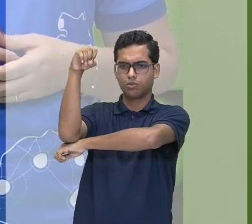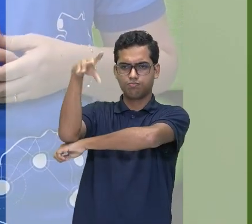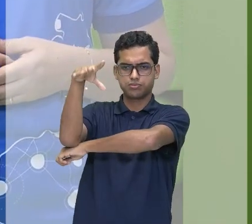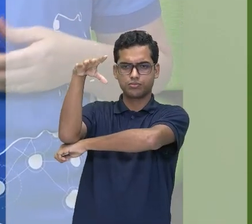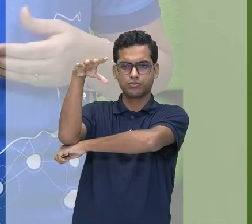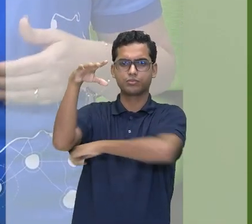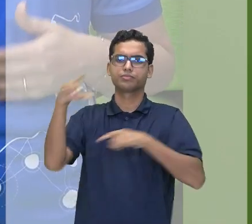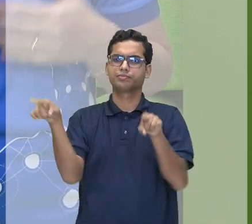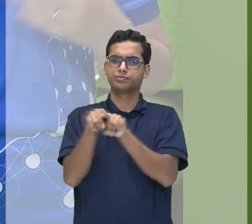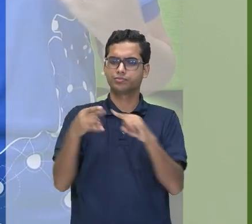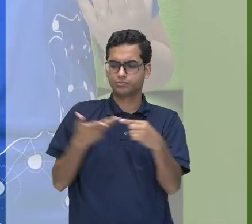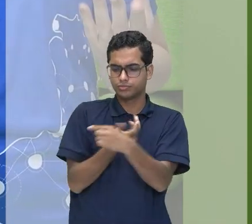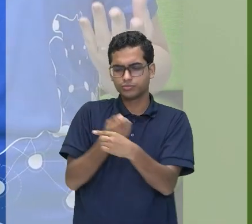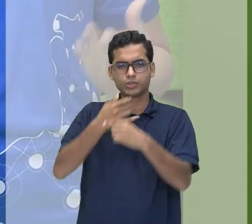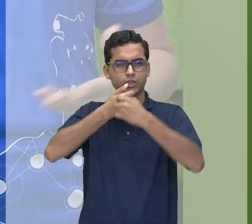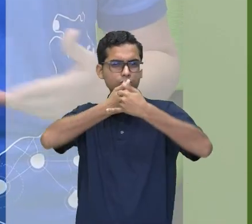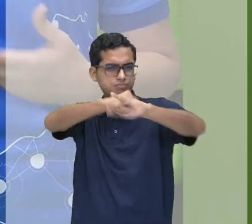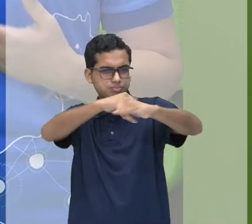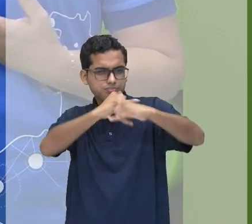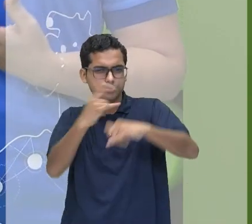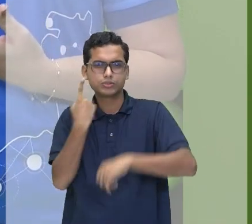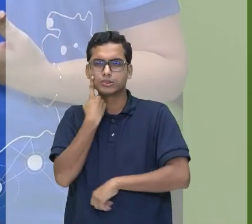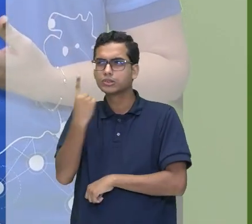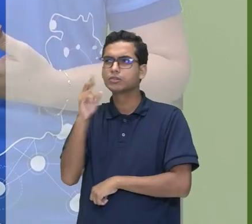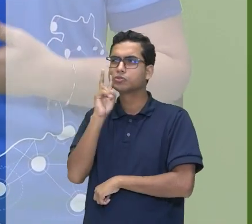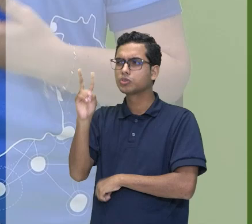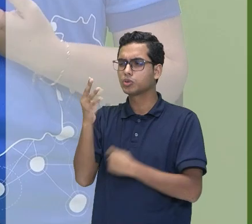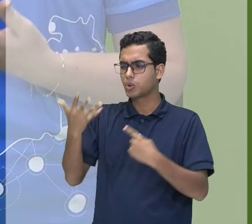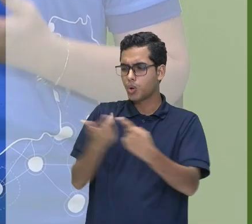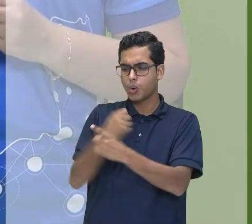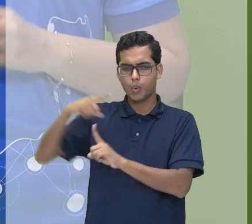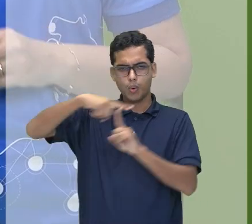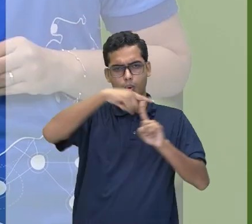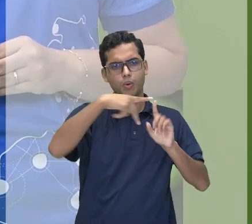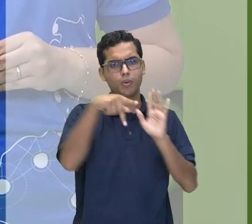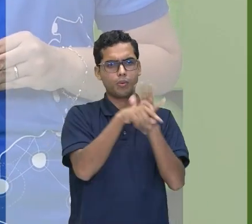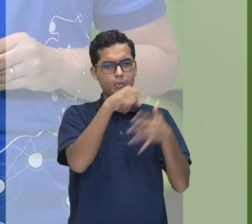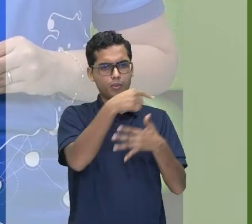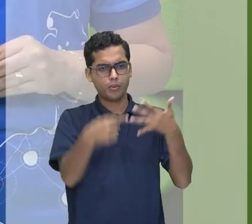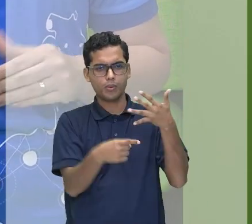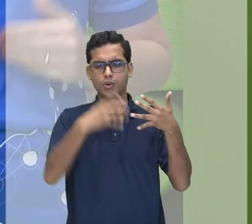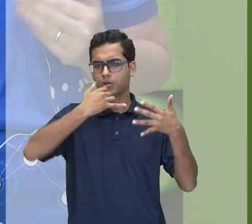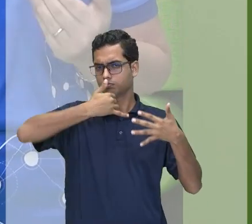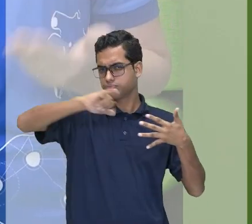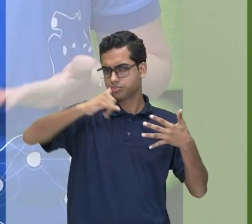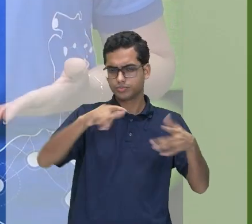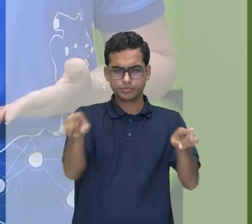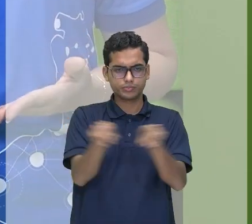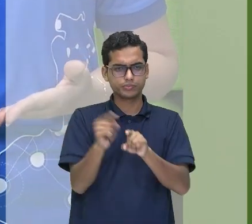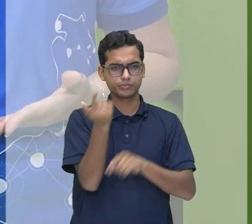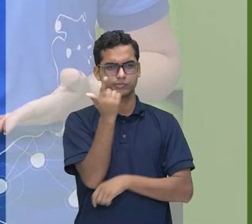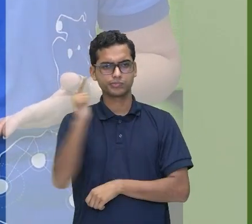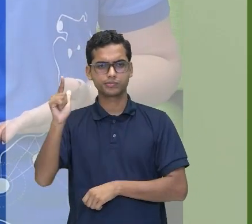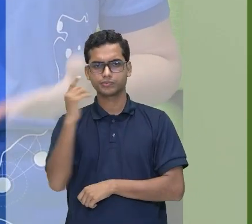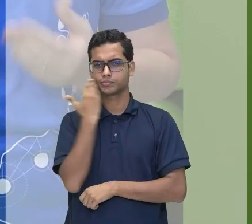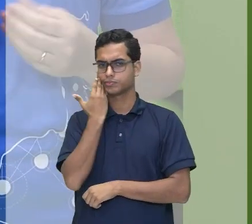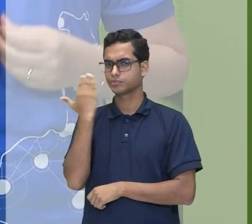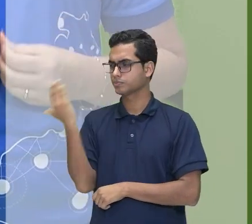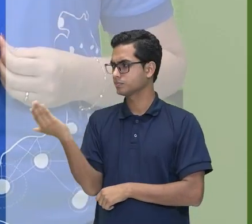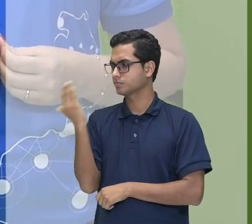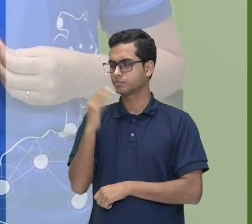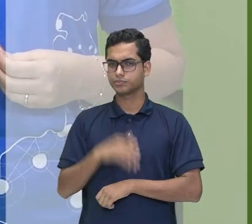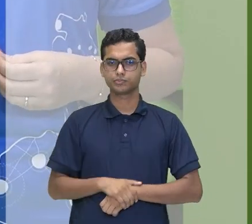energia elétrica, mas como nós estamos vendo, existem outras formas, né, outros tipos de energia. E nós vamos ver aí mais uma, que é a